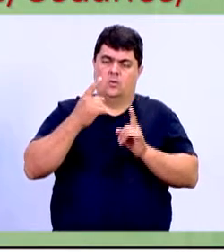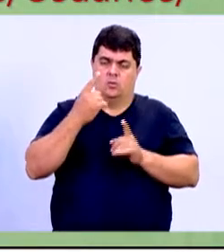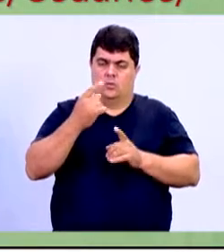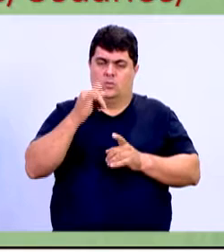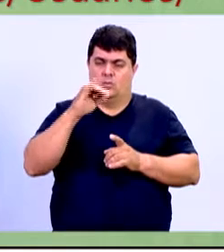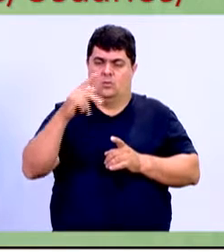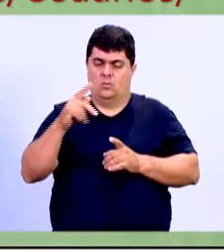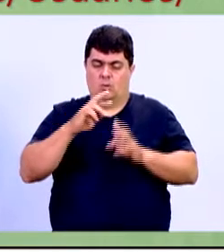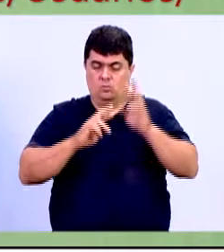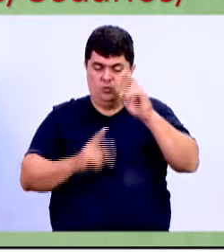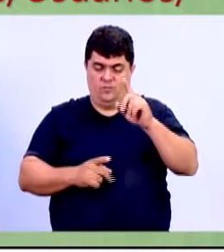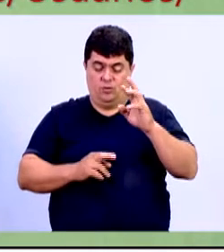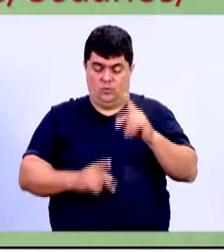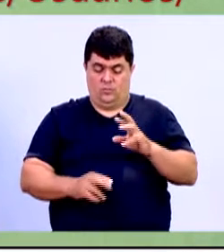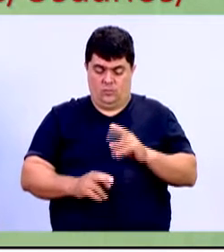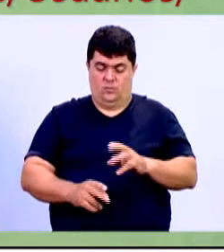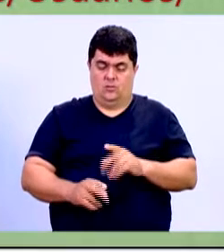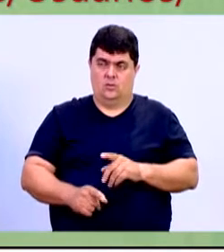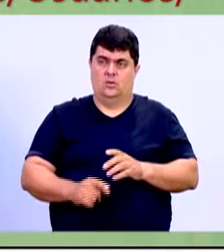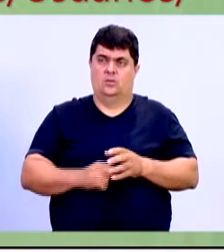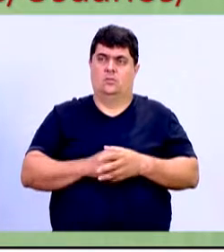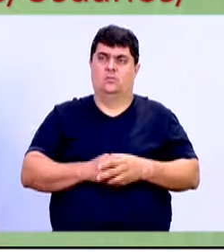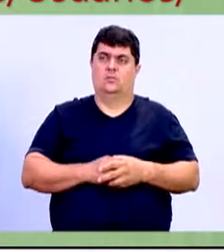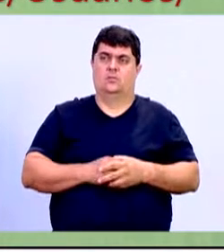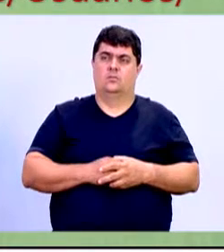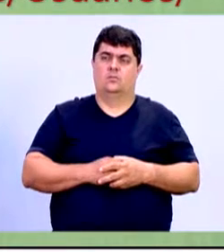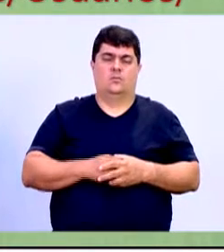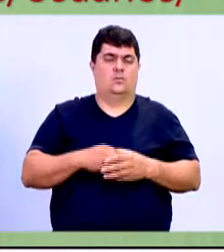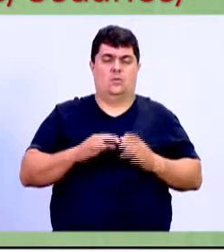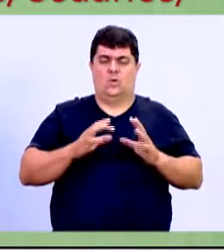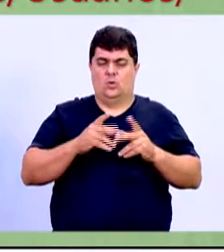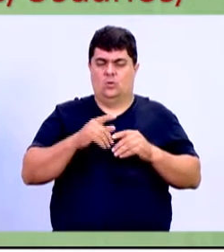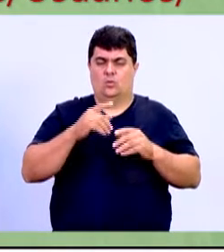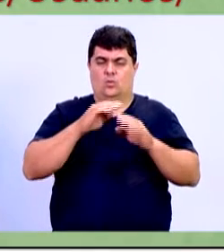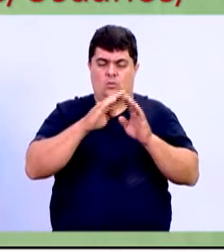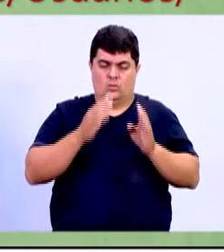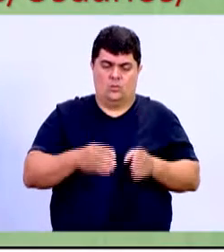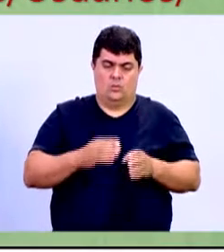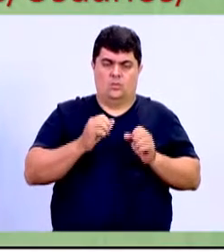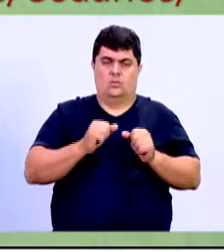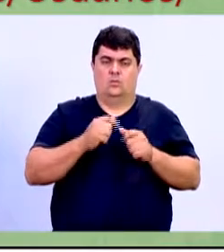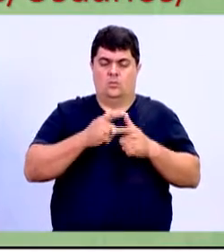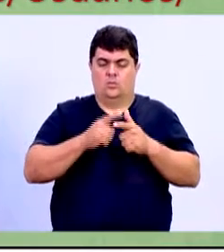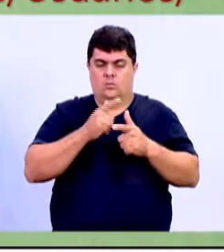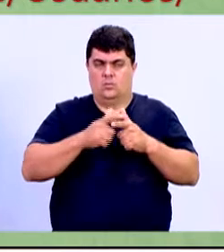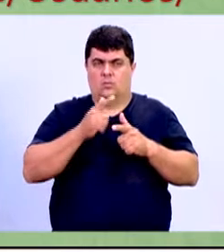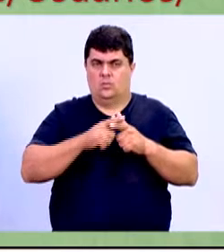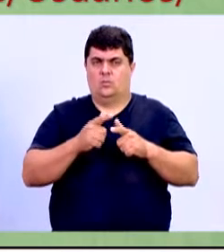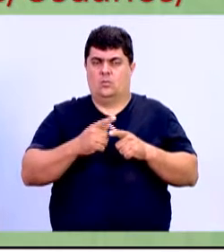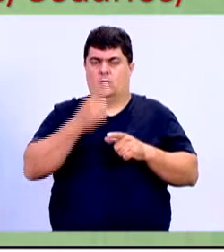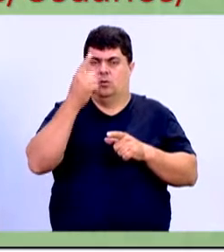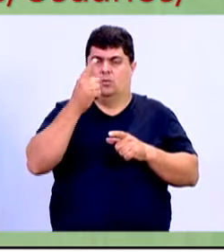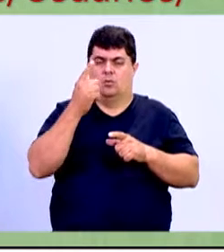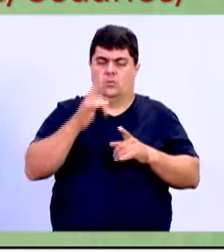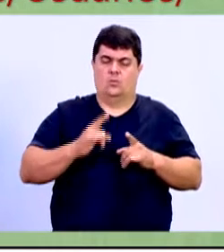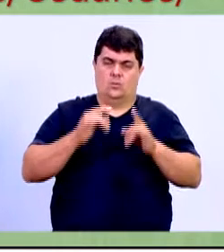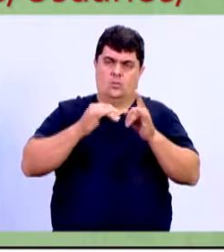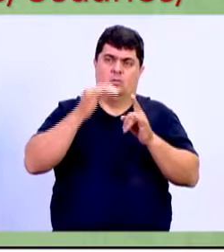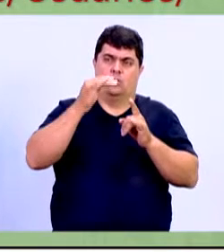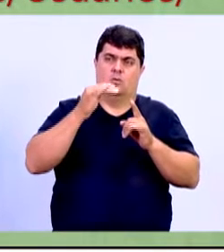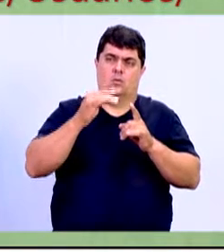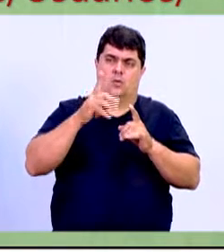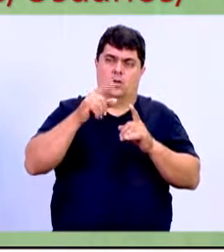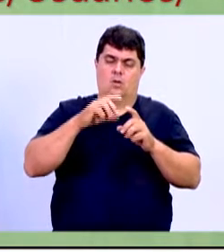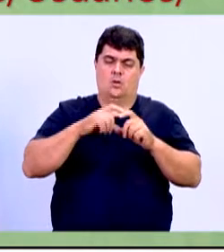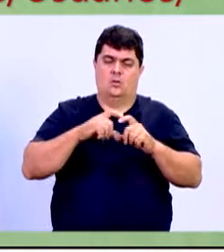IP independente. E aí, qualquer máquina... qualquer problema que há em um dos andares, esse andar